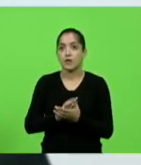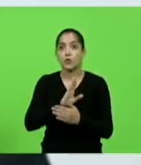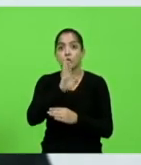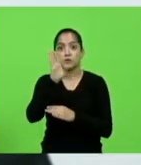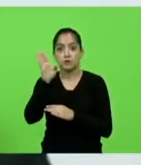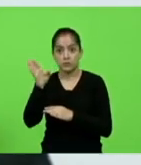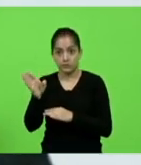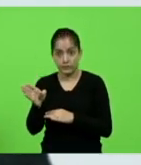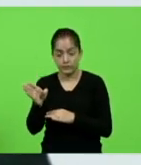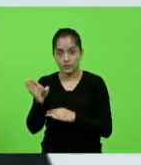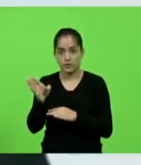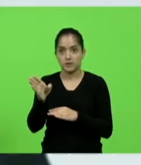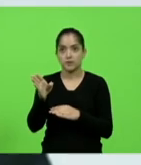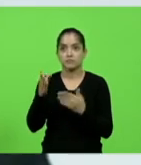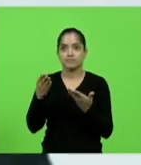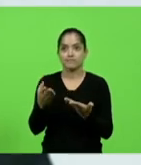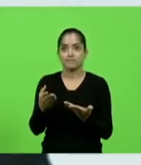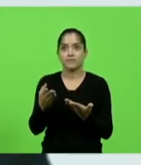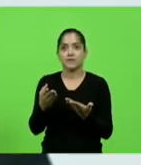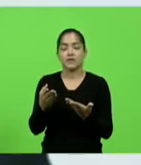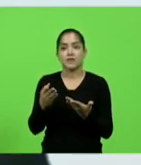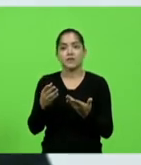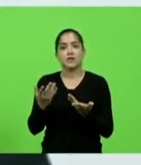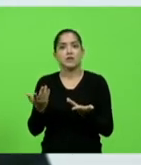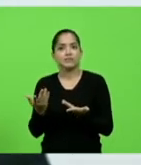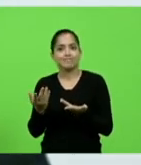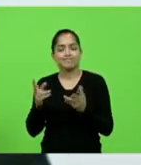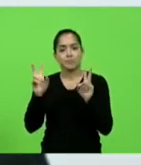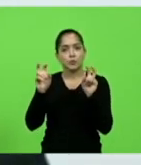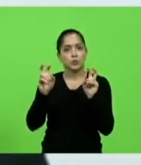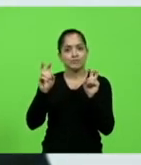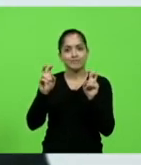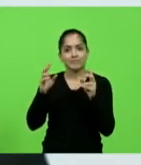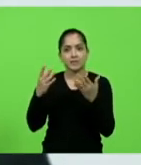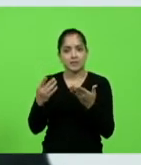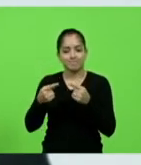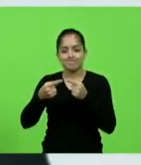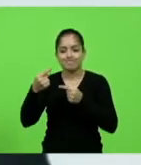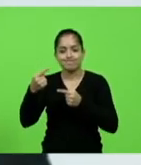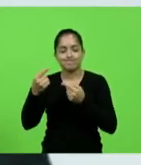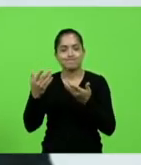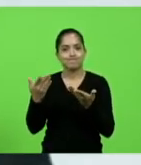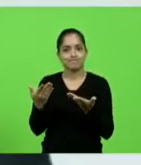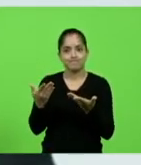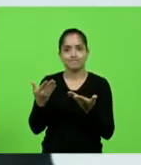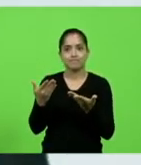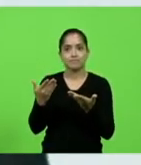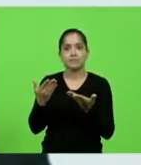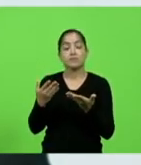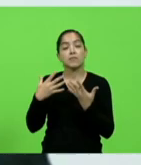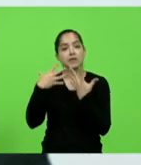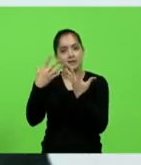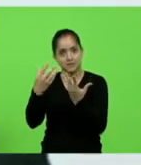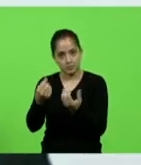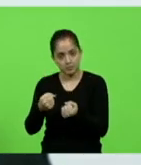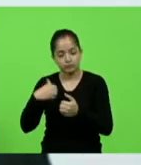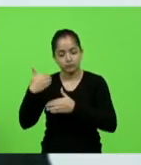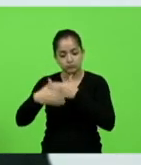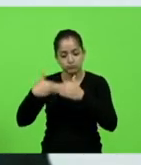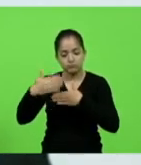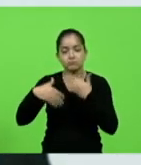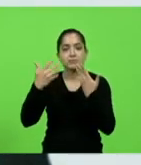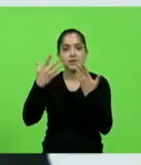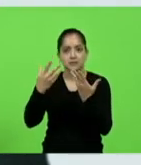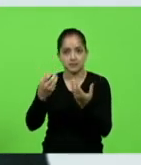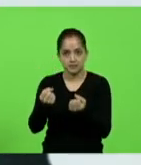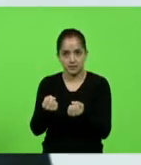fui contrário ao tema e voltei de lá parcialmente favorável. Isso